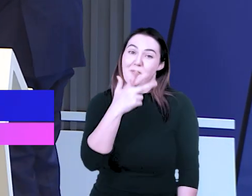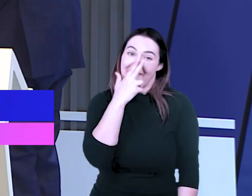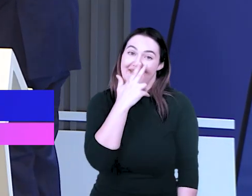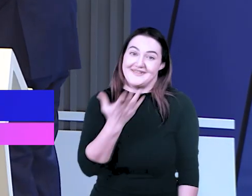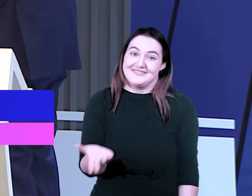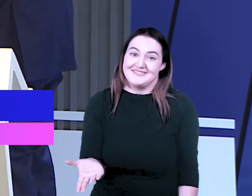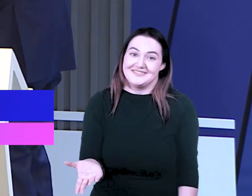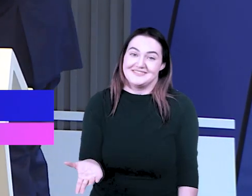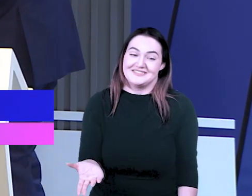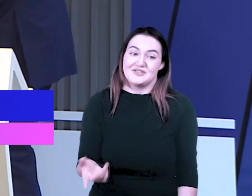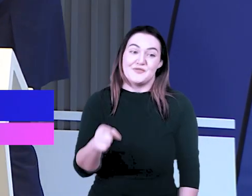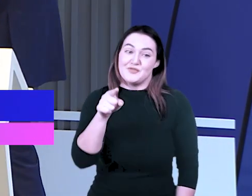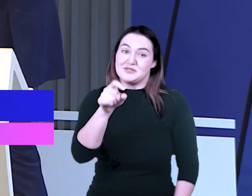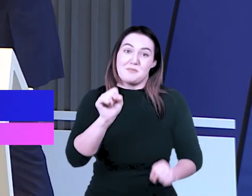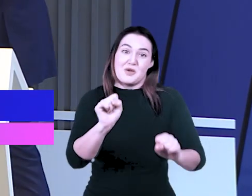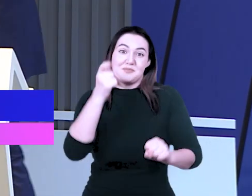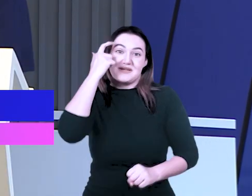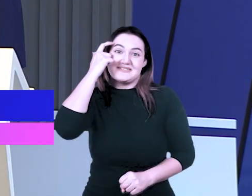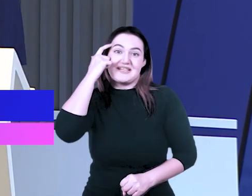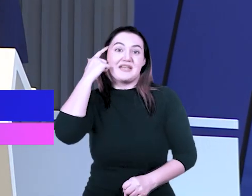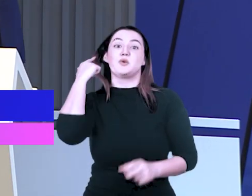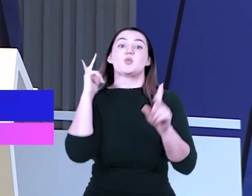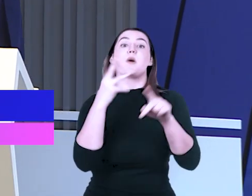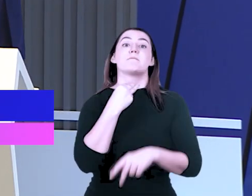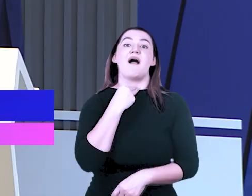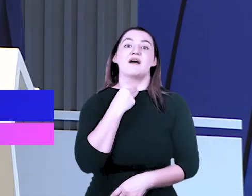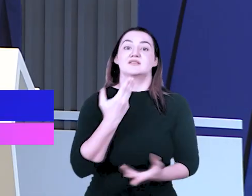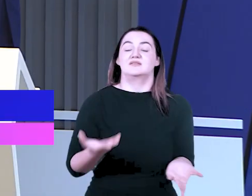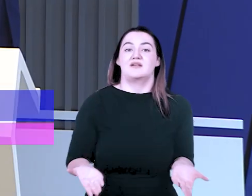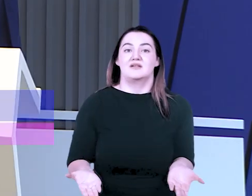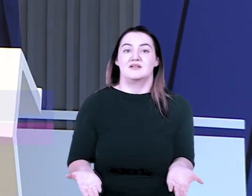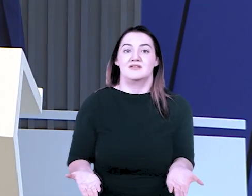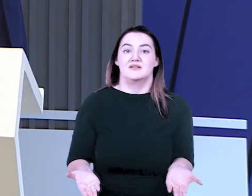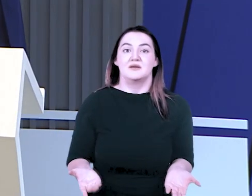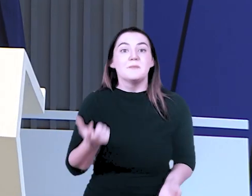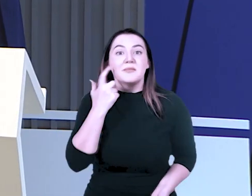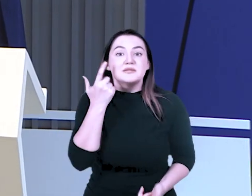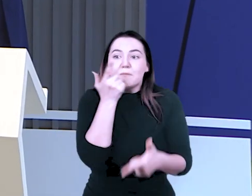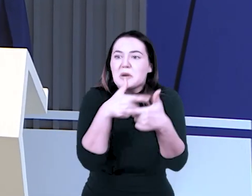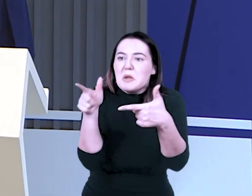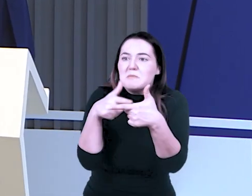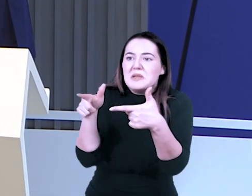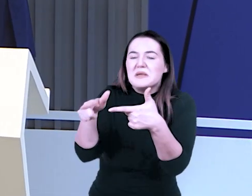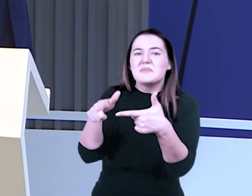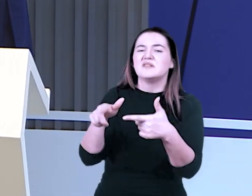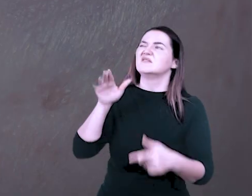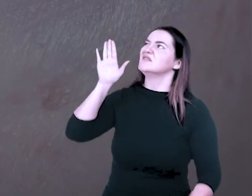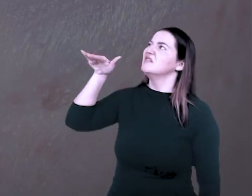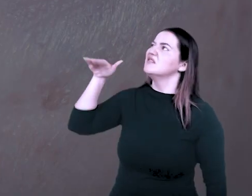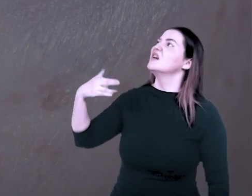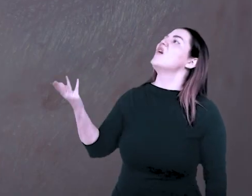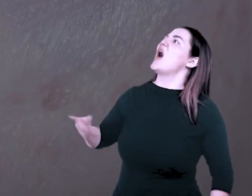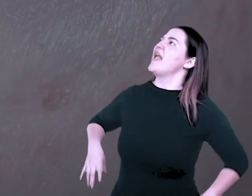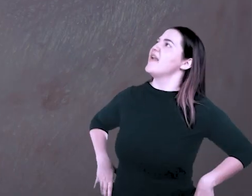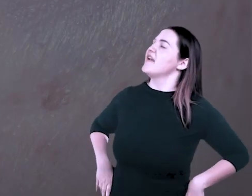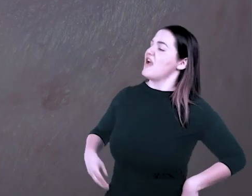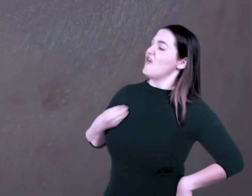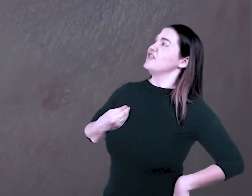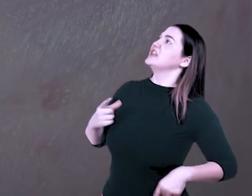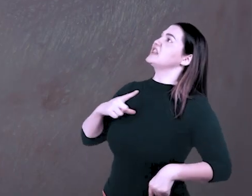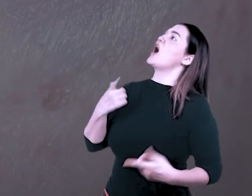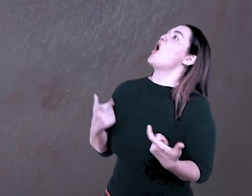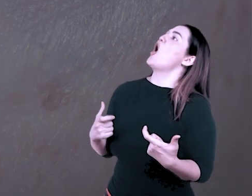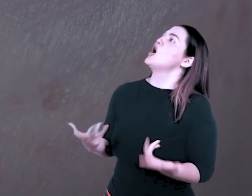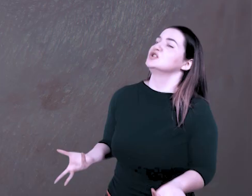Você pode agir exatamente como Marta. Diante de um problema e de uma dificuldade, falar para Deus assim: onde é que você